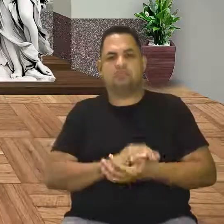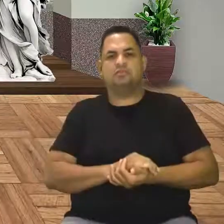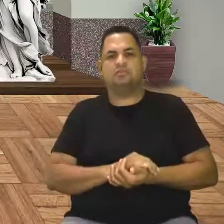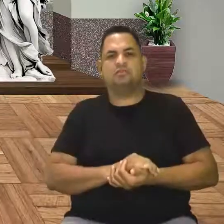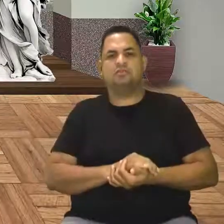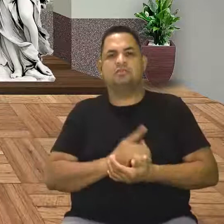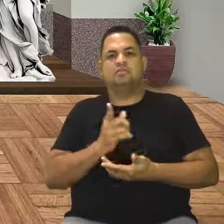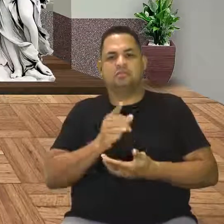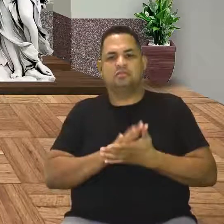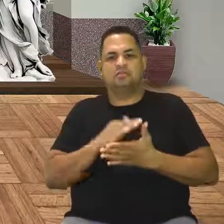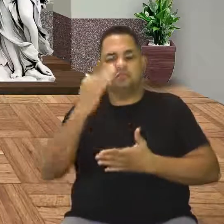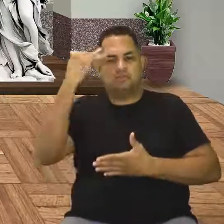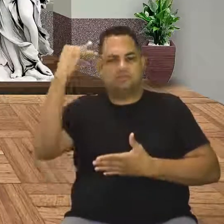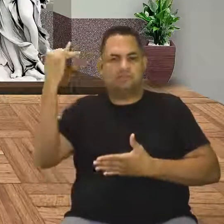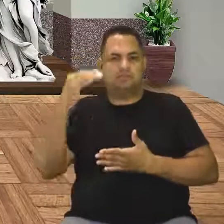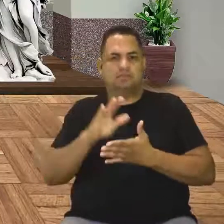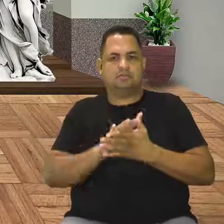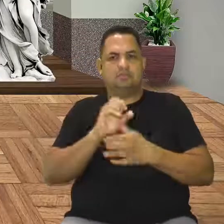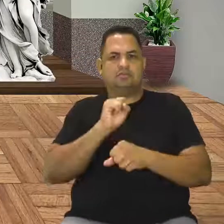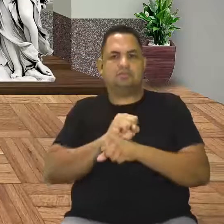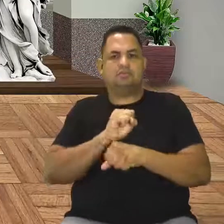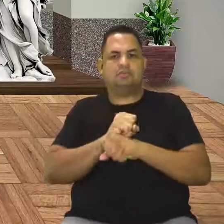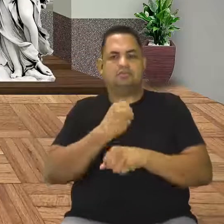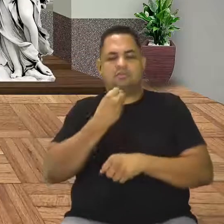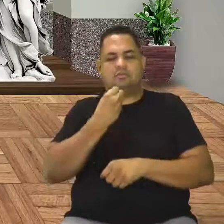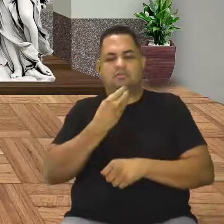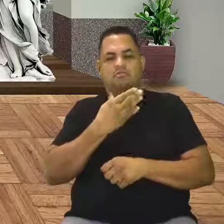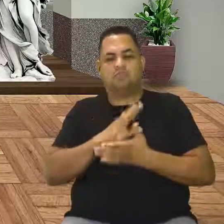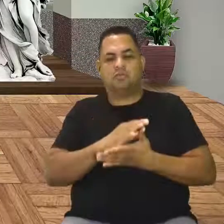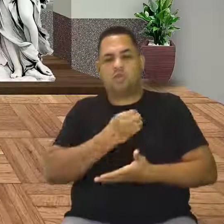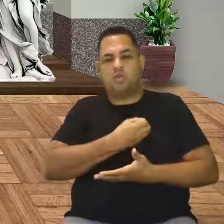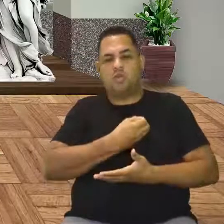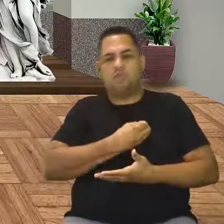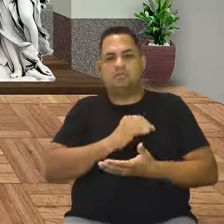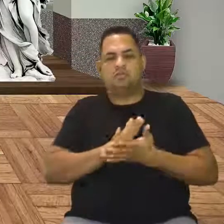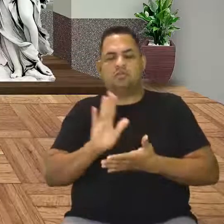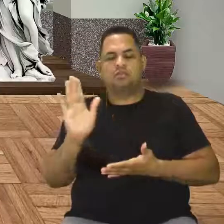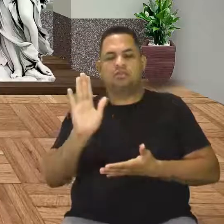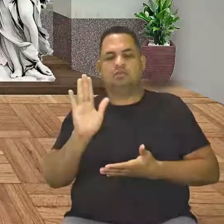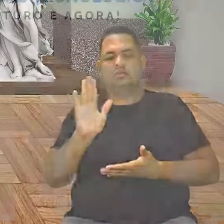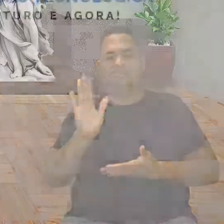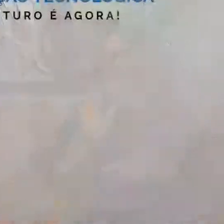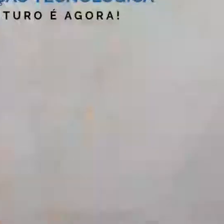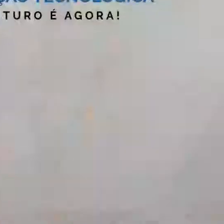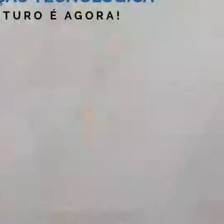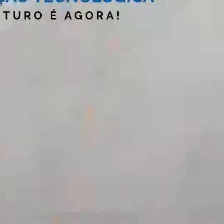aluno, é só sucesso. Eu espero boas notas, tá bom? Tchau, tchau!